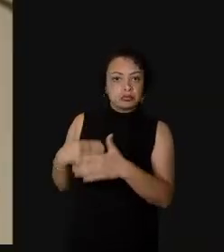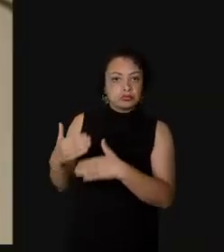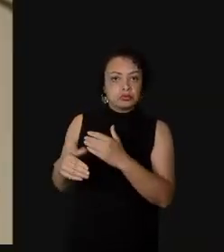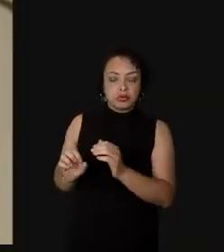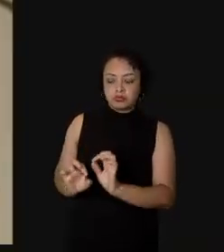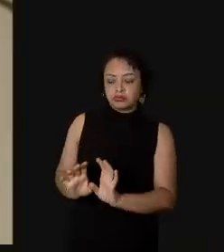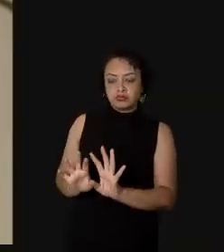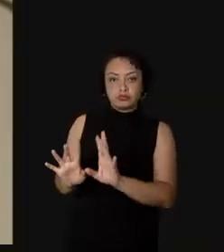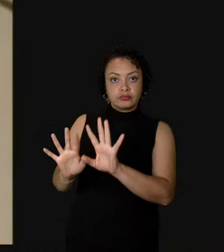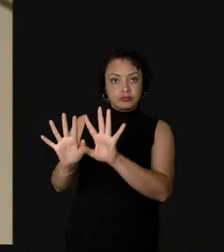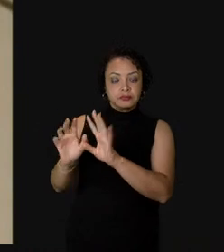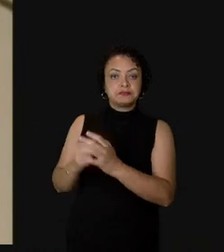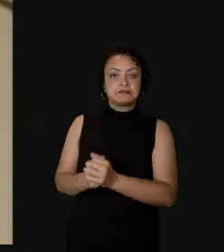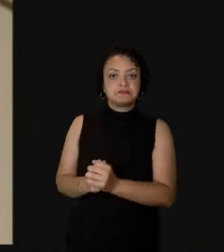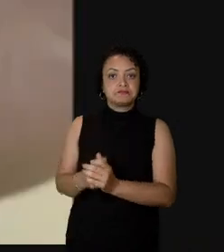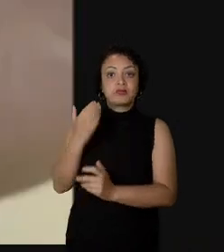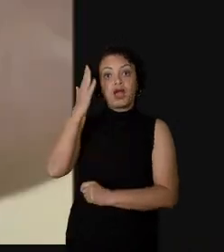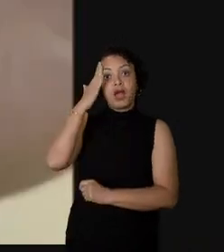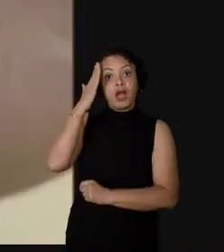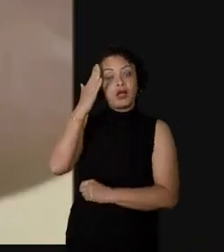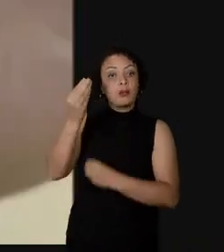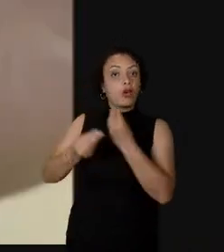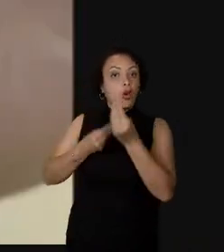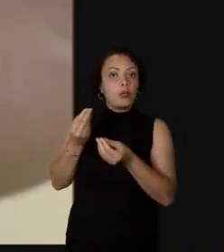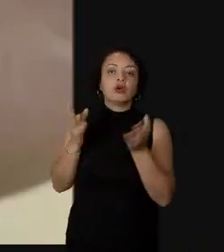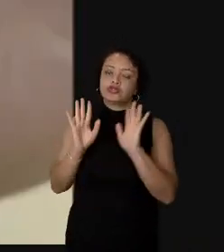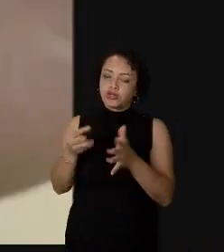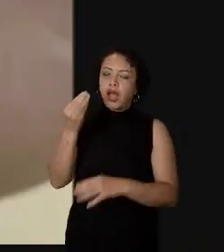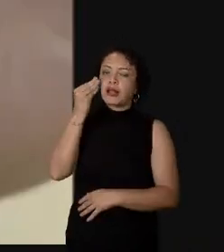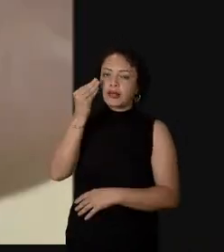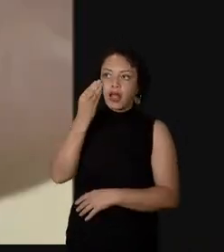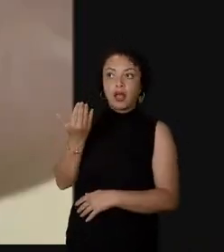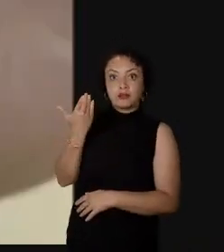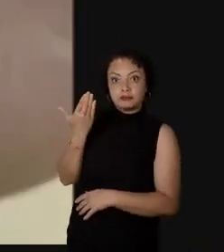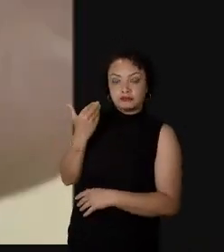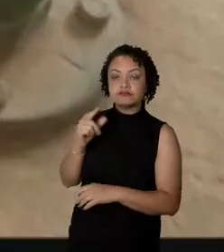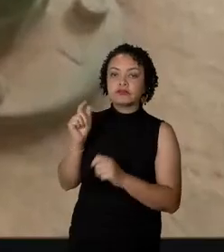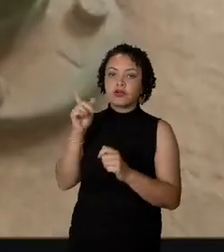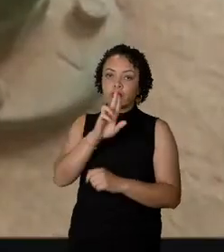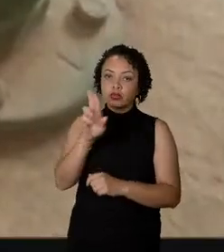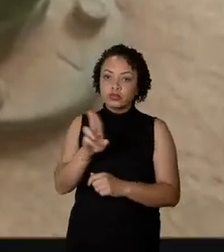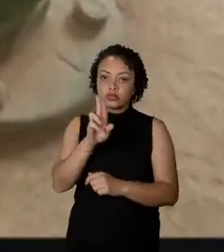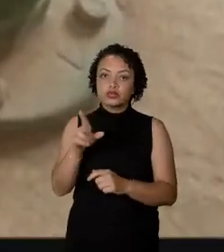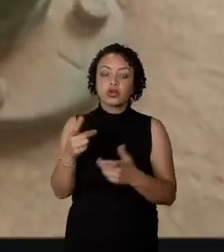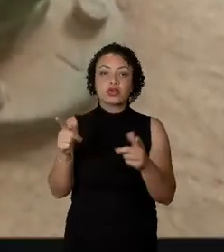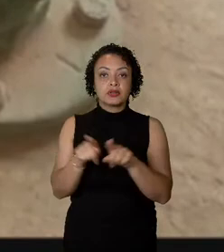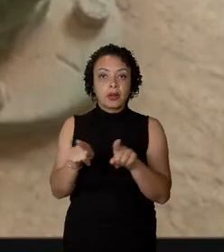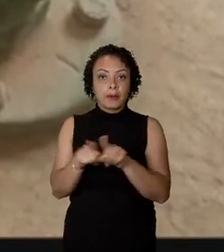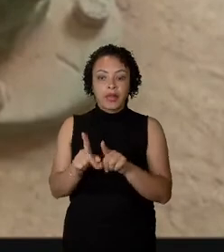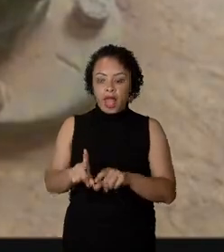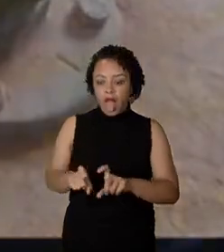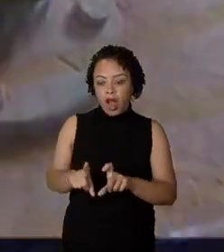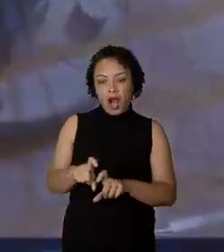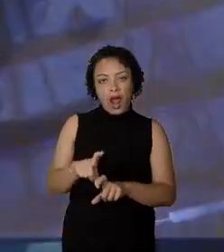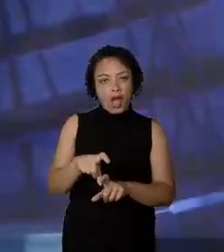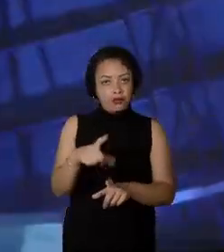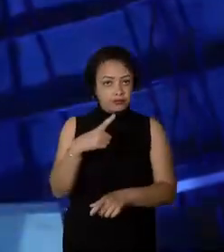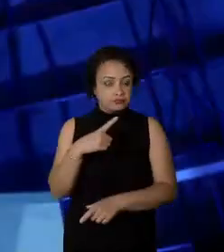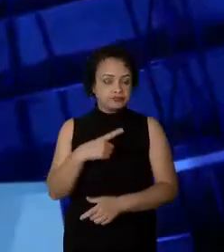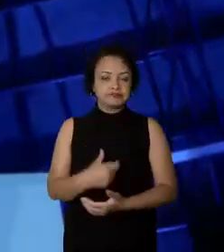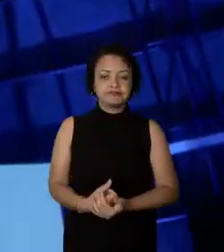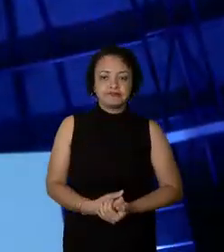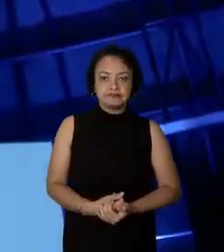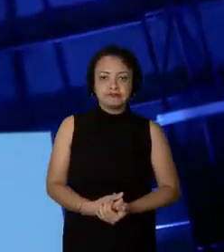liberação. Sabemos disso através de testes prévios que utilizamos a cápsula com as larvas.